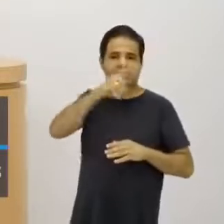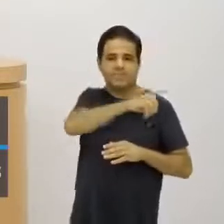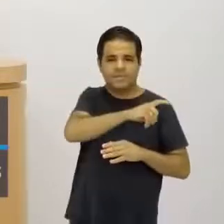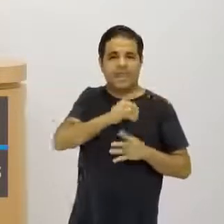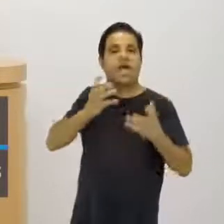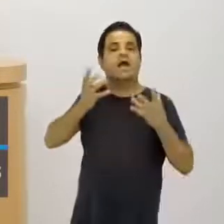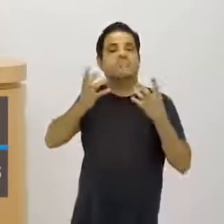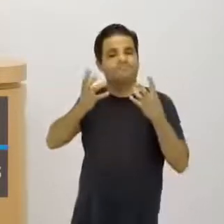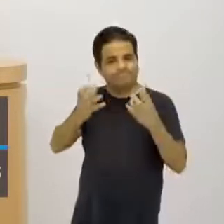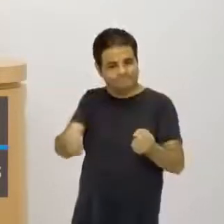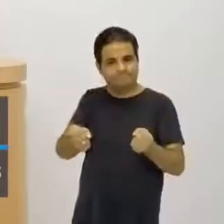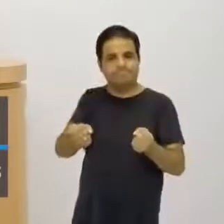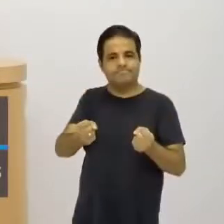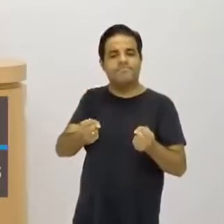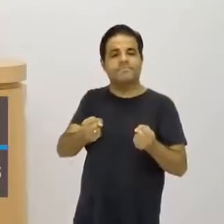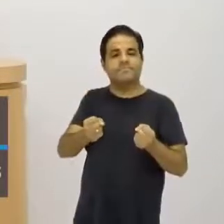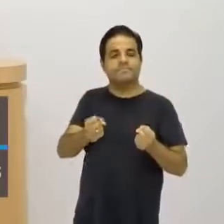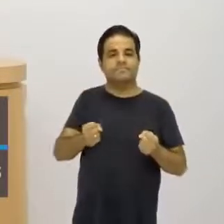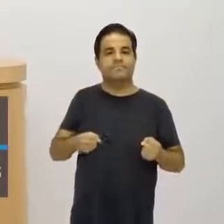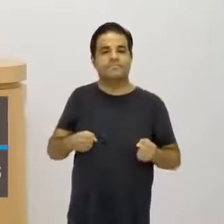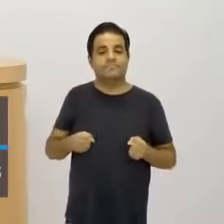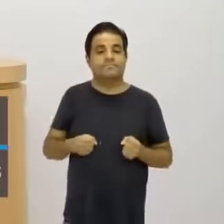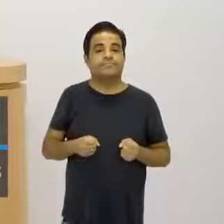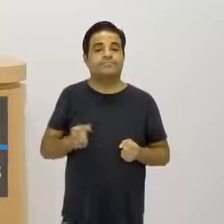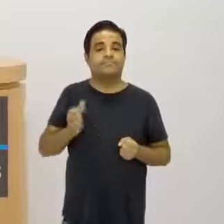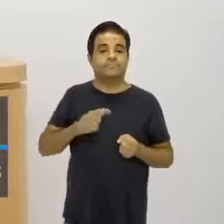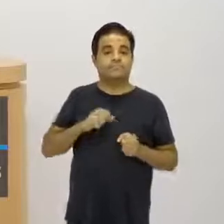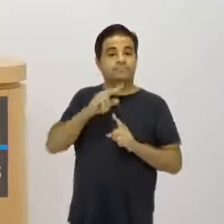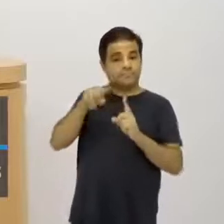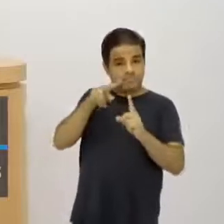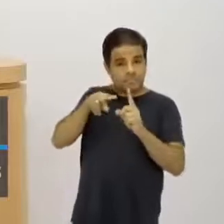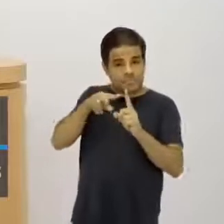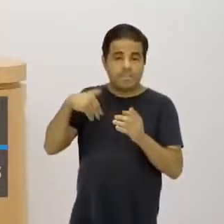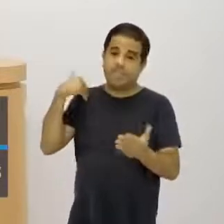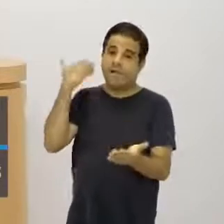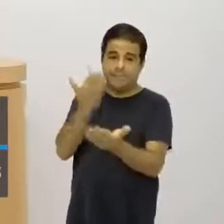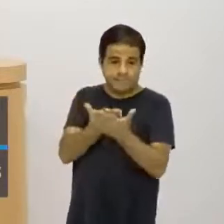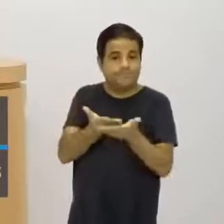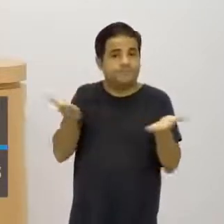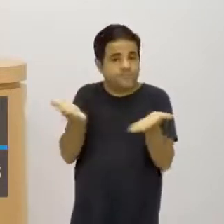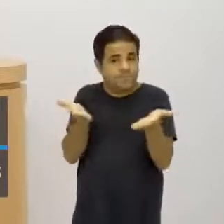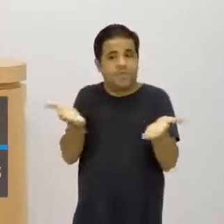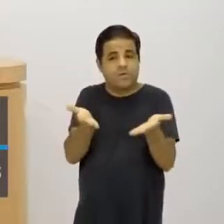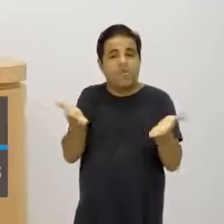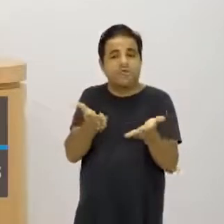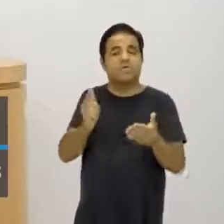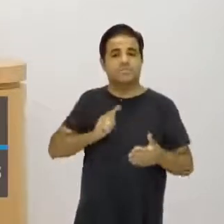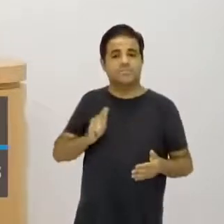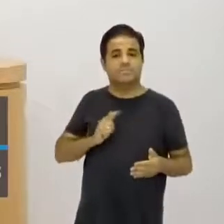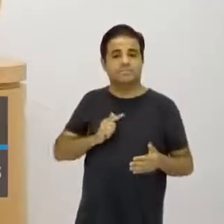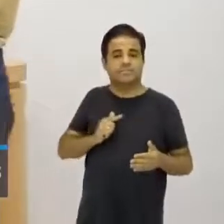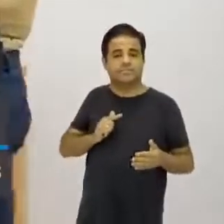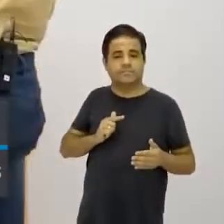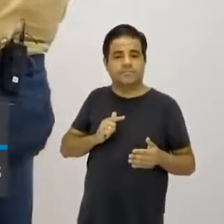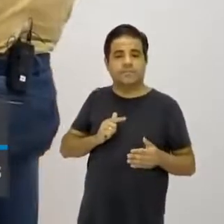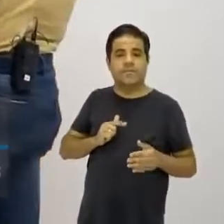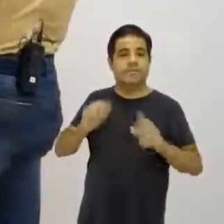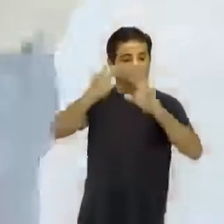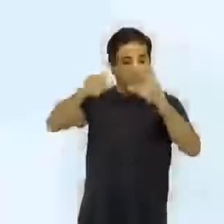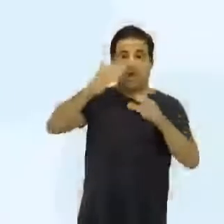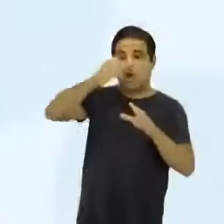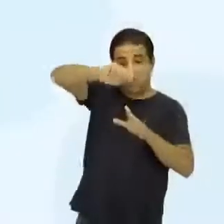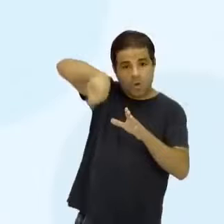de ser aceita. Né? E esses estereótipos permanecem até hoje. É verdade. A questão